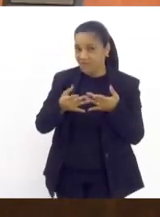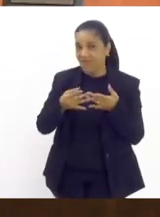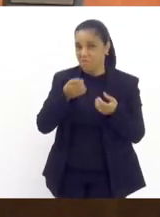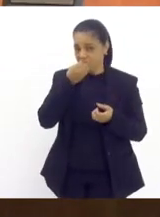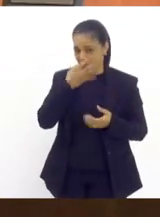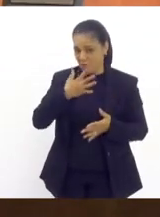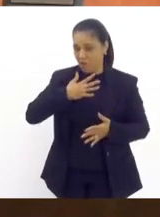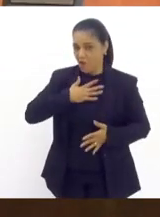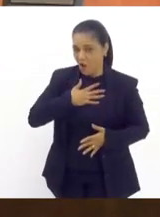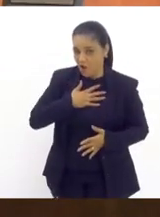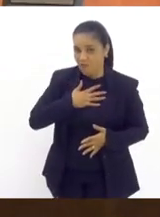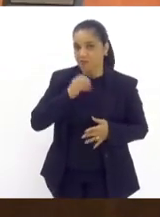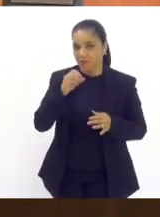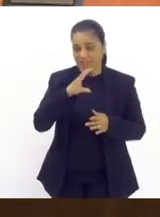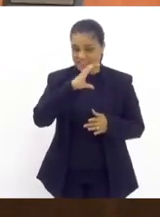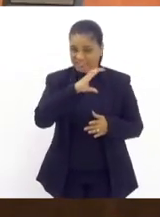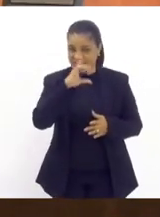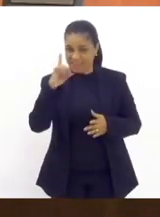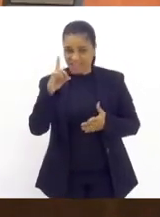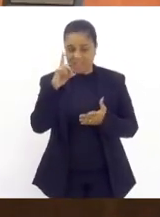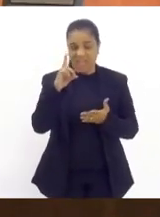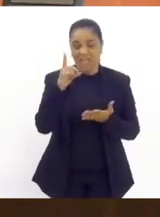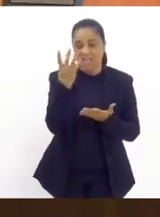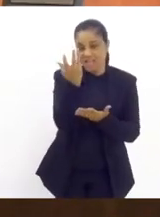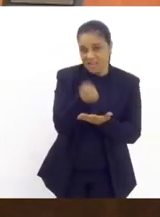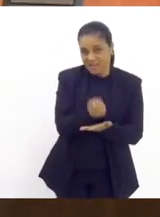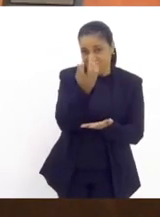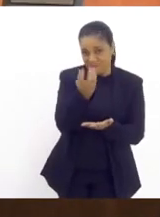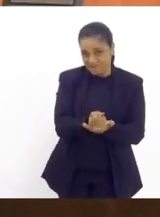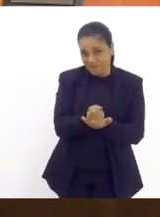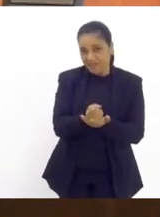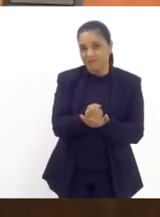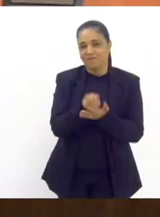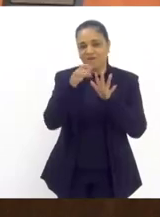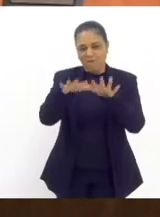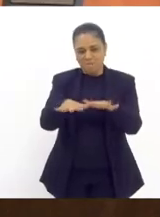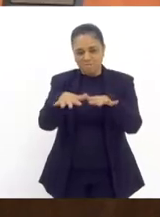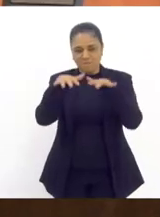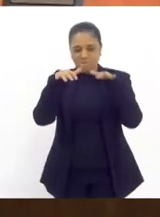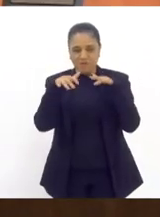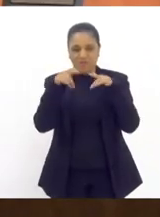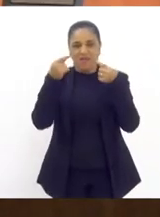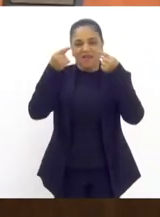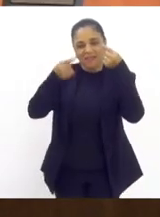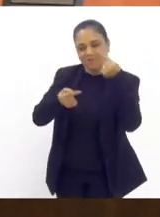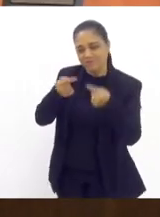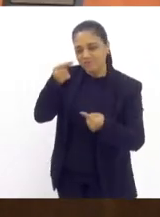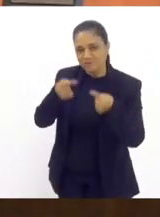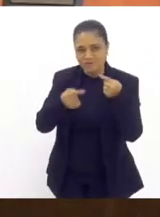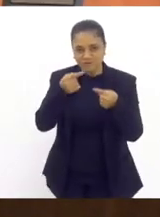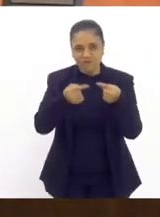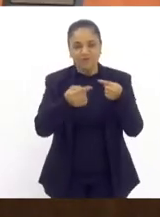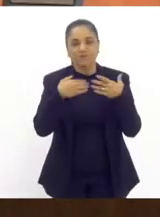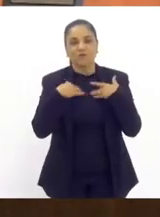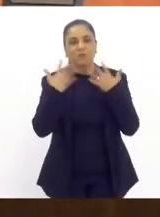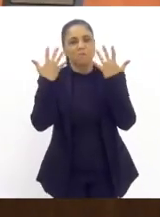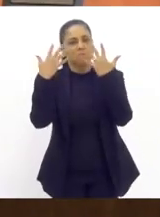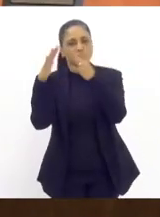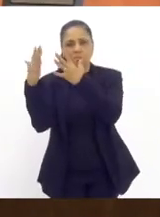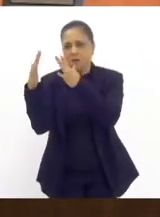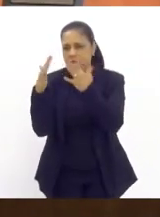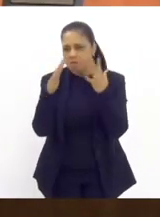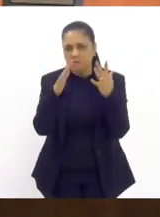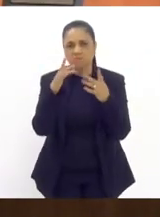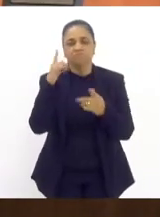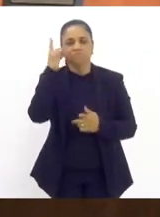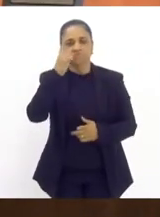sai gravado no CD e quando sai no CD porque vem a plenário a gente discute eu quero aqui parabenizar as palavras